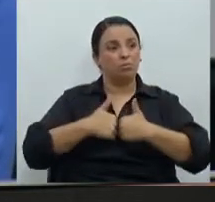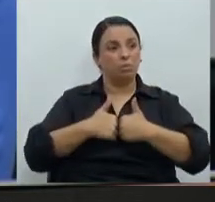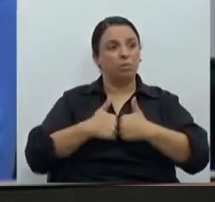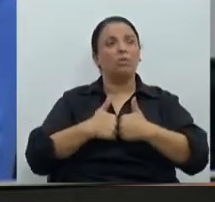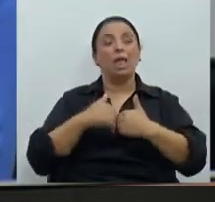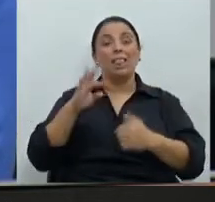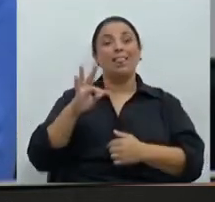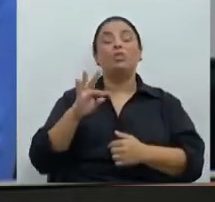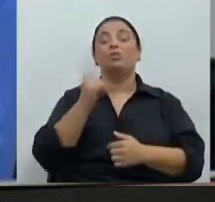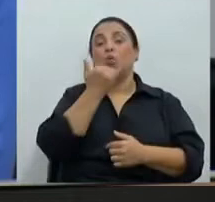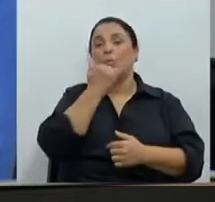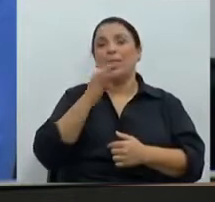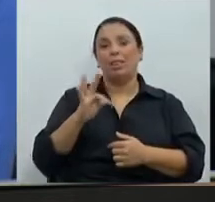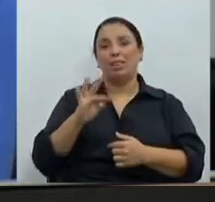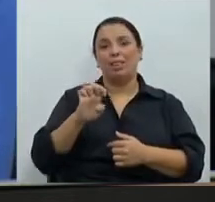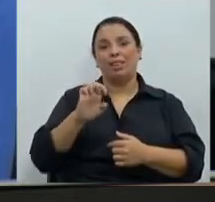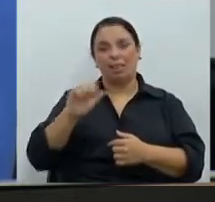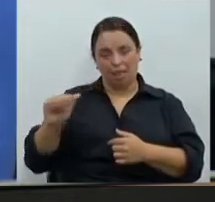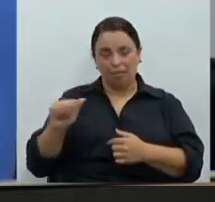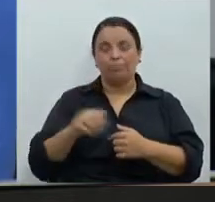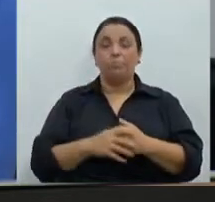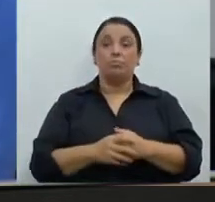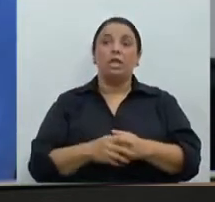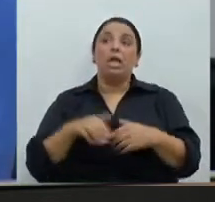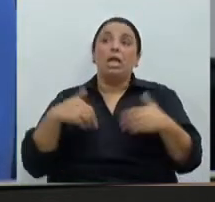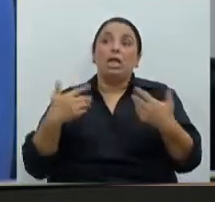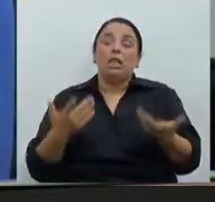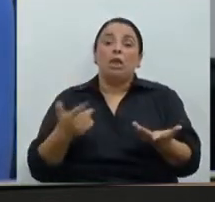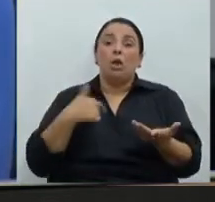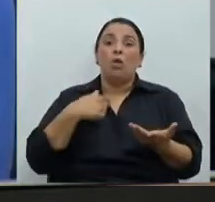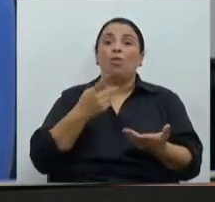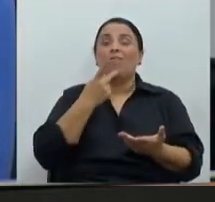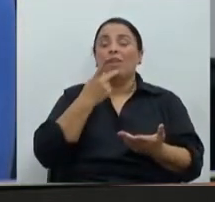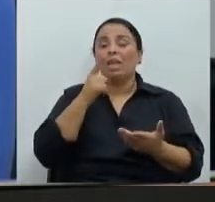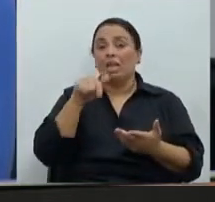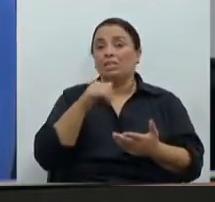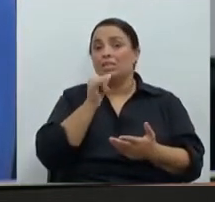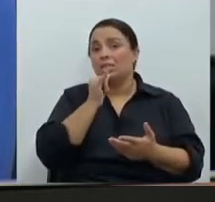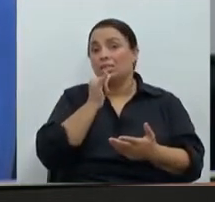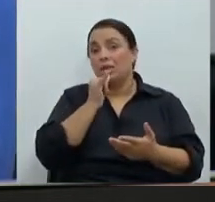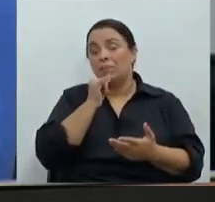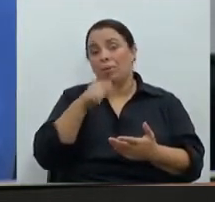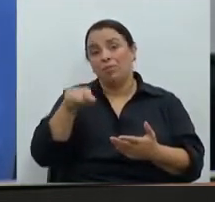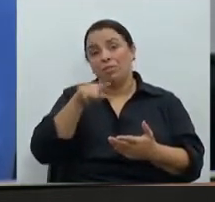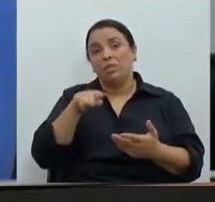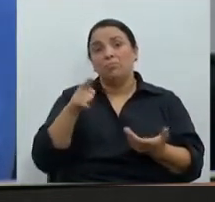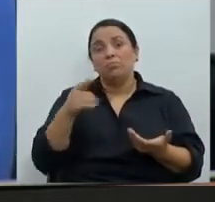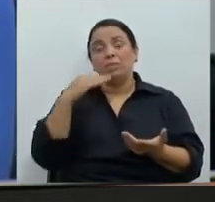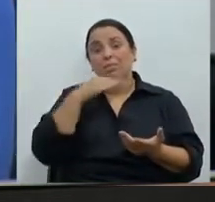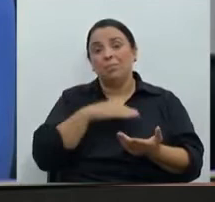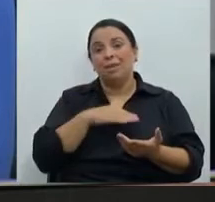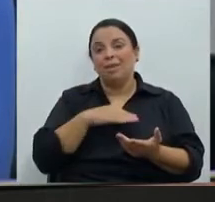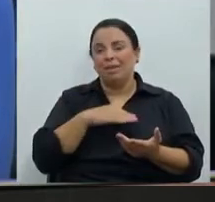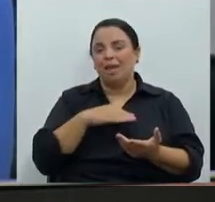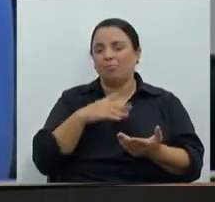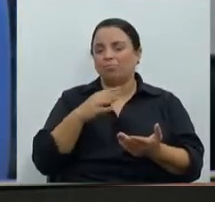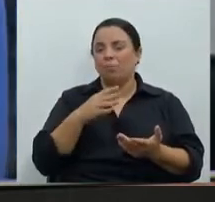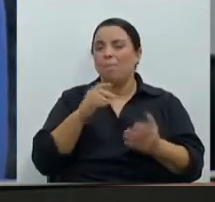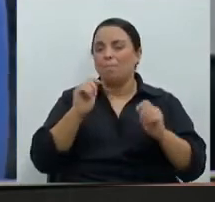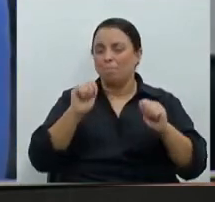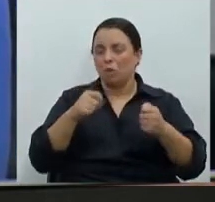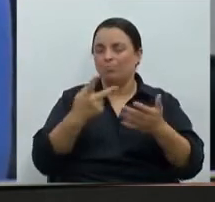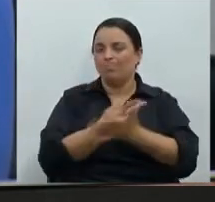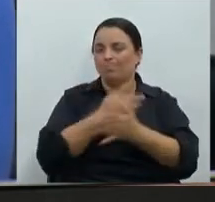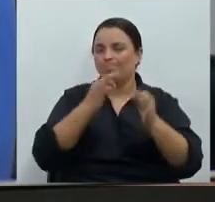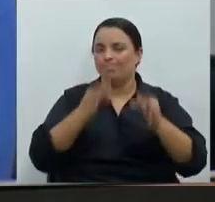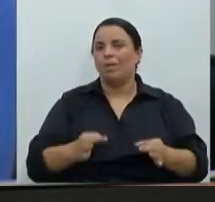Trouxe esse exemplo para vocês, porque para a gente ver que dá certo, sim. Mas é